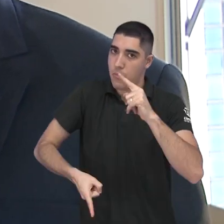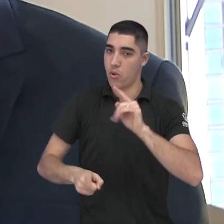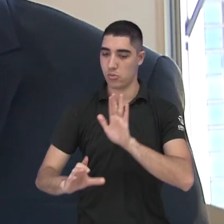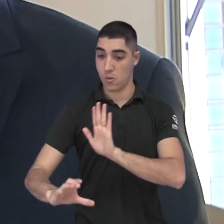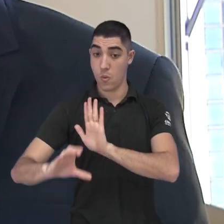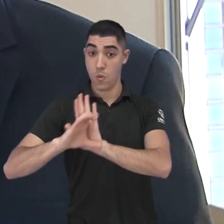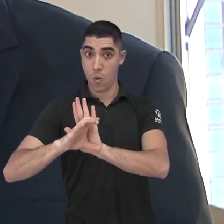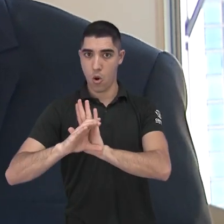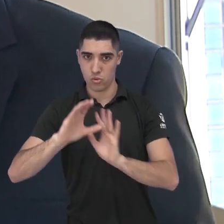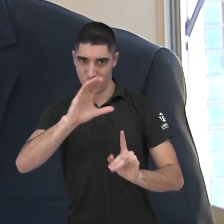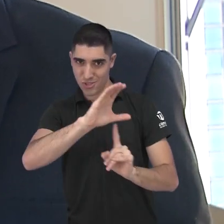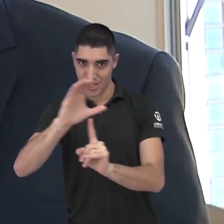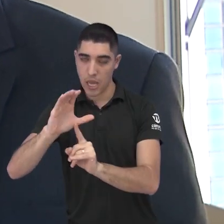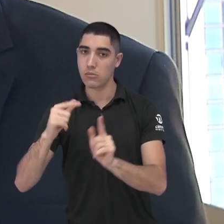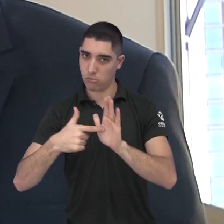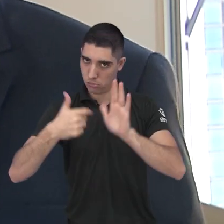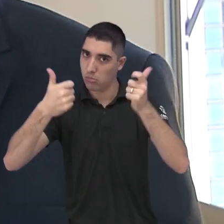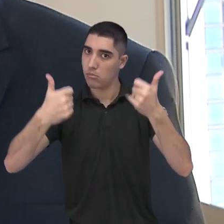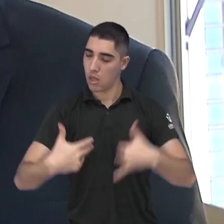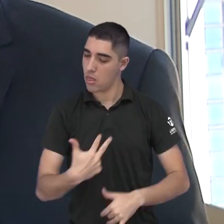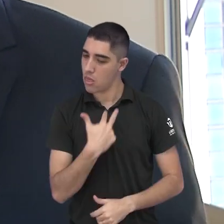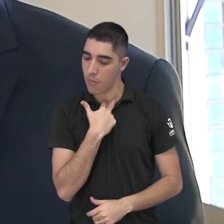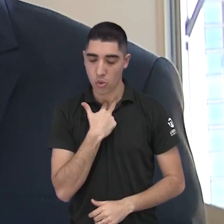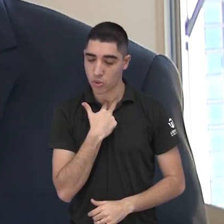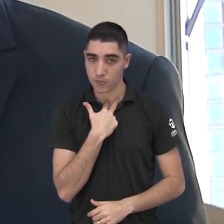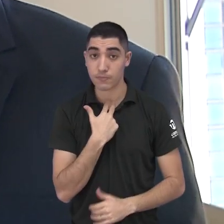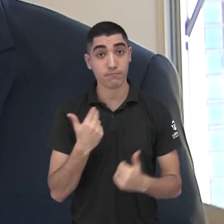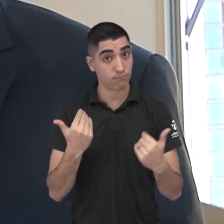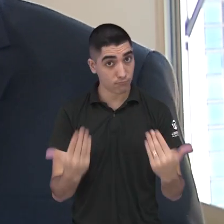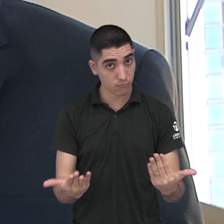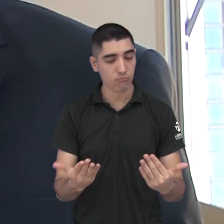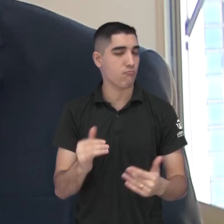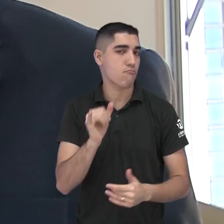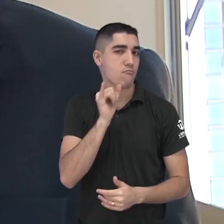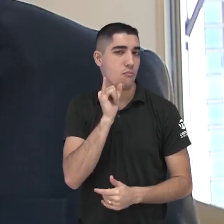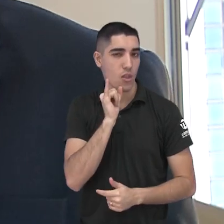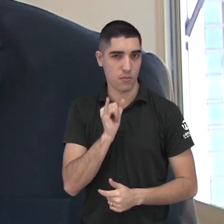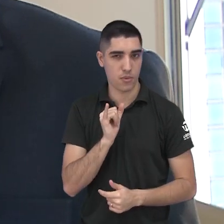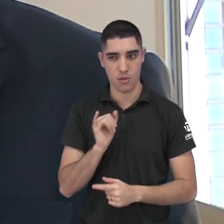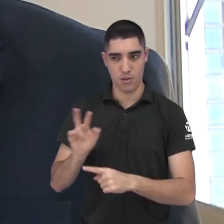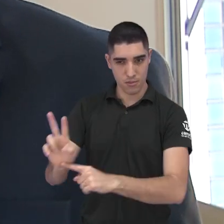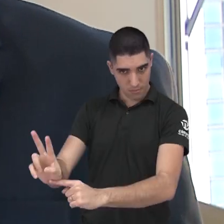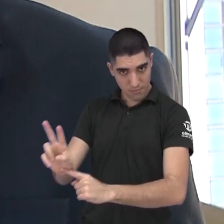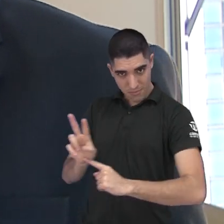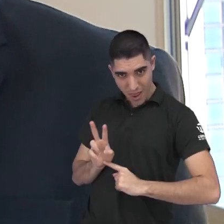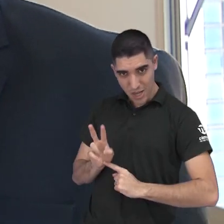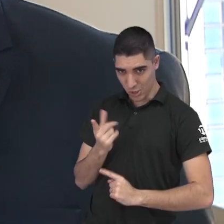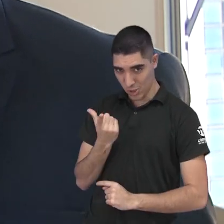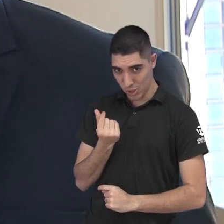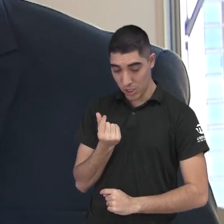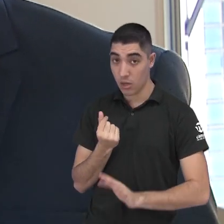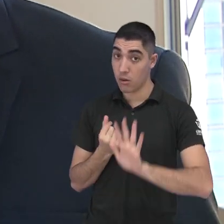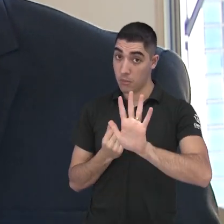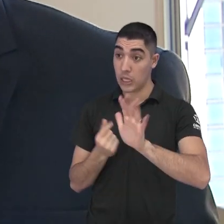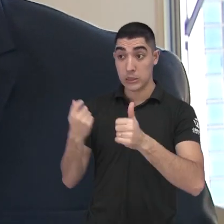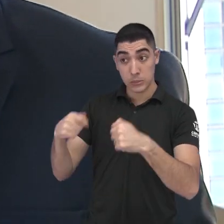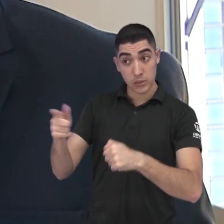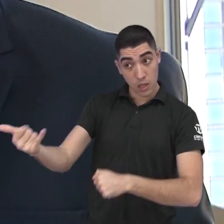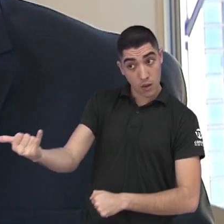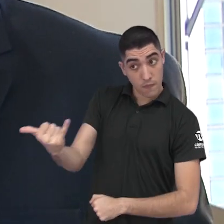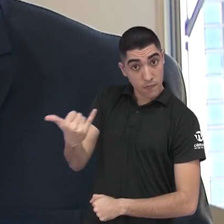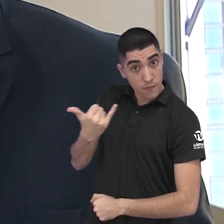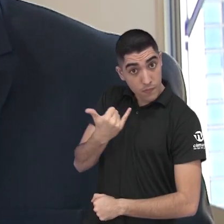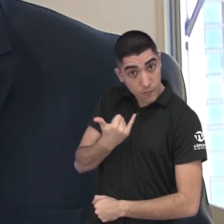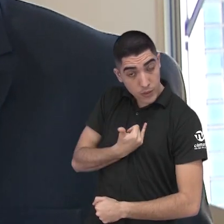fornece o empréstimo, e isso é proibido pelo Código do Consumidor. Tá? Além do mais, antes de fazer o empréstimo, a pessoa, né, ela tem que